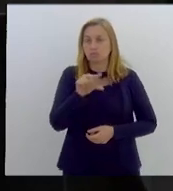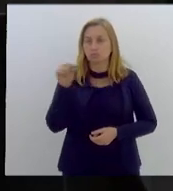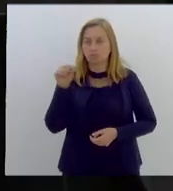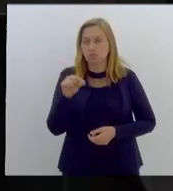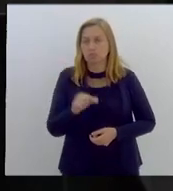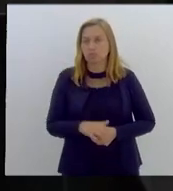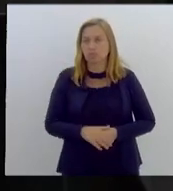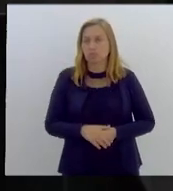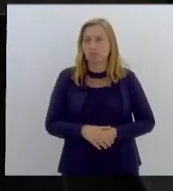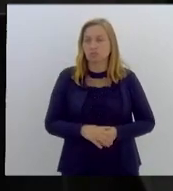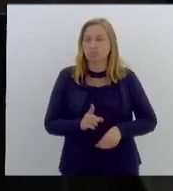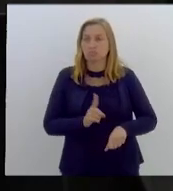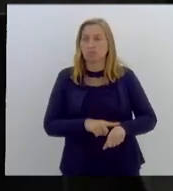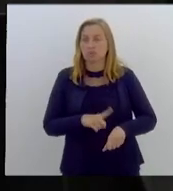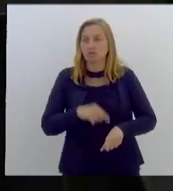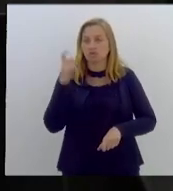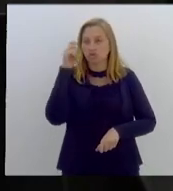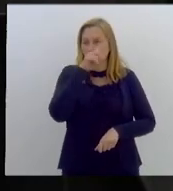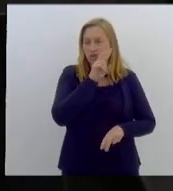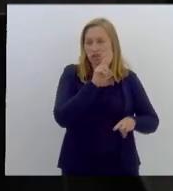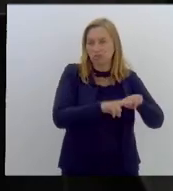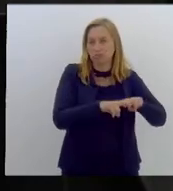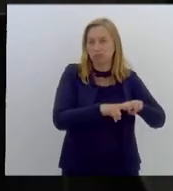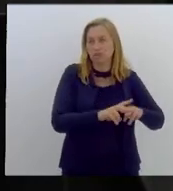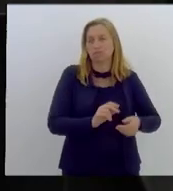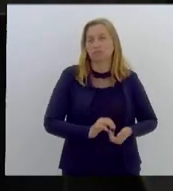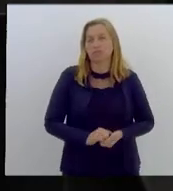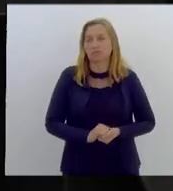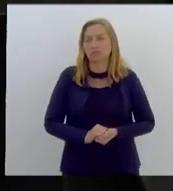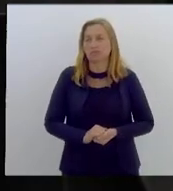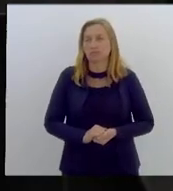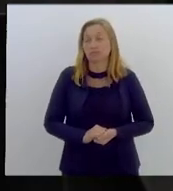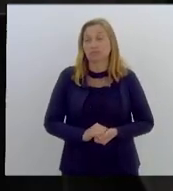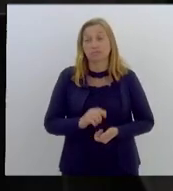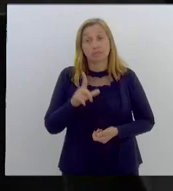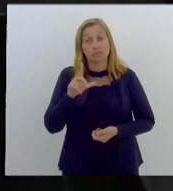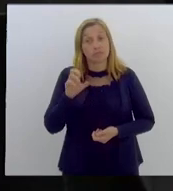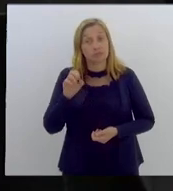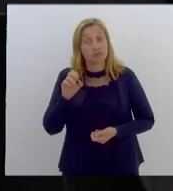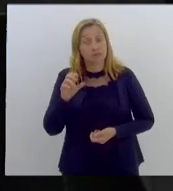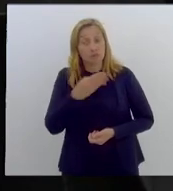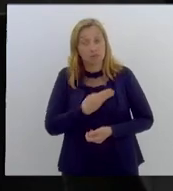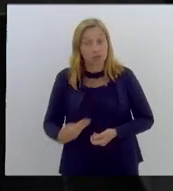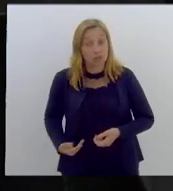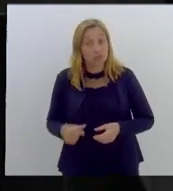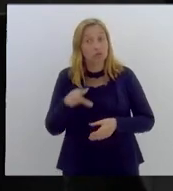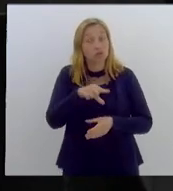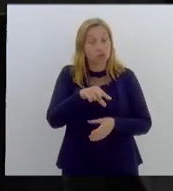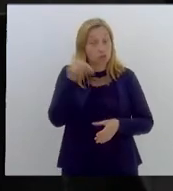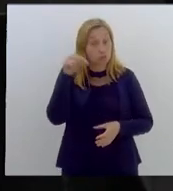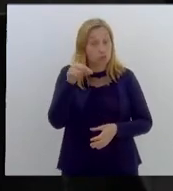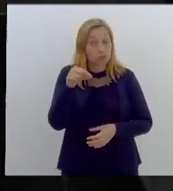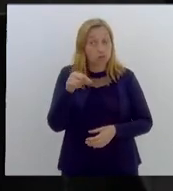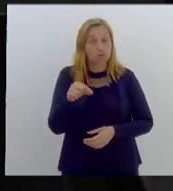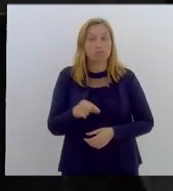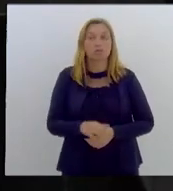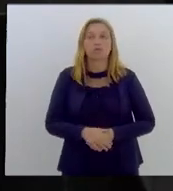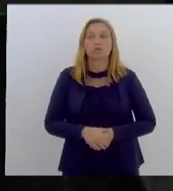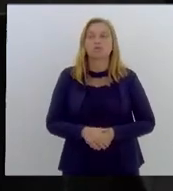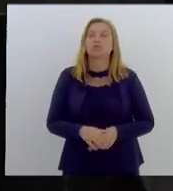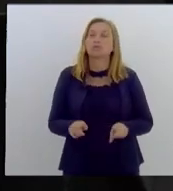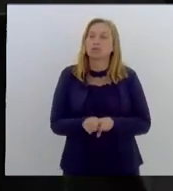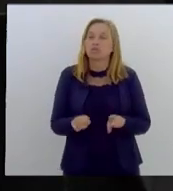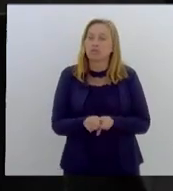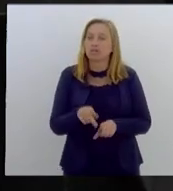que não tenha em algum momento passado pela prisão, governador eleito, que eu destaco também, né, vivo, porque eu destaco